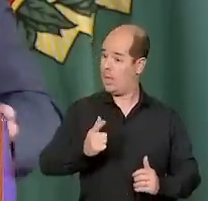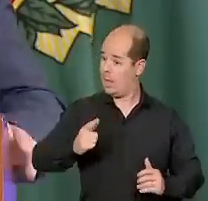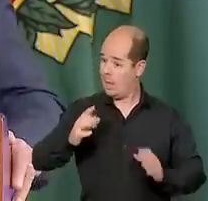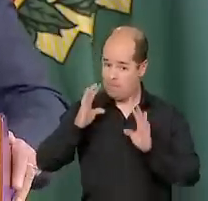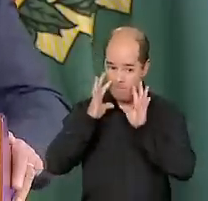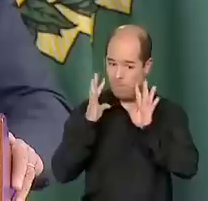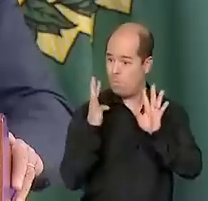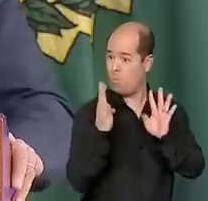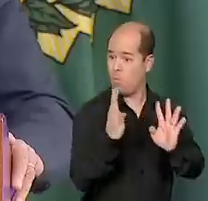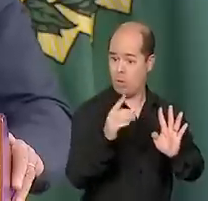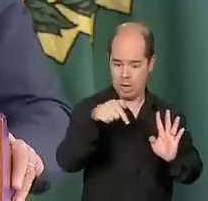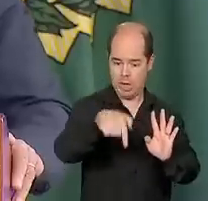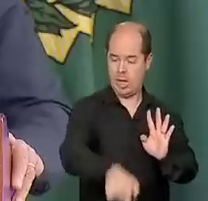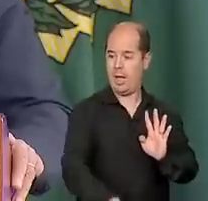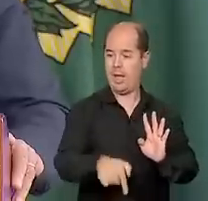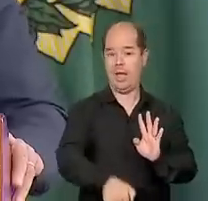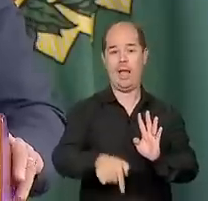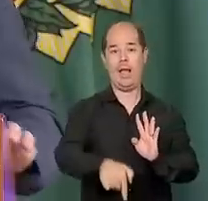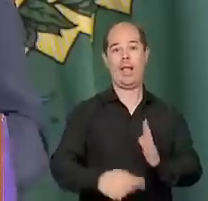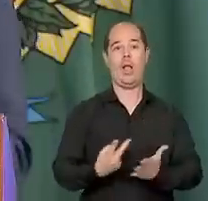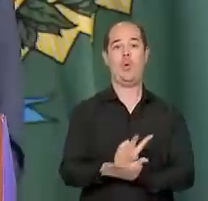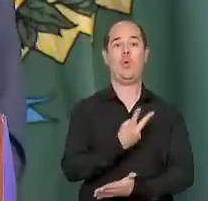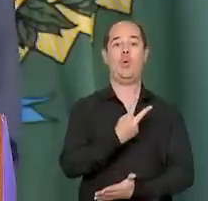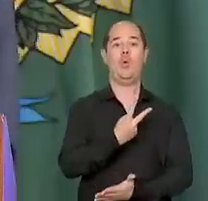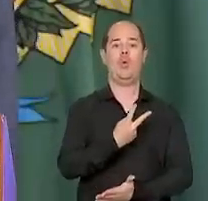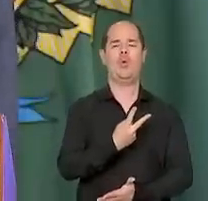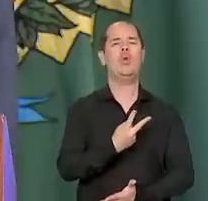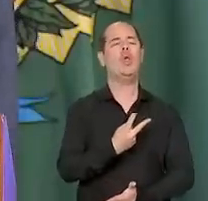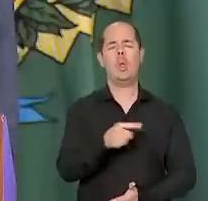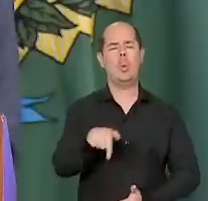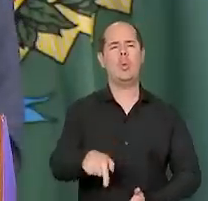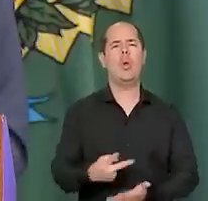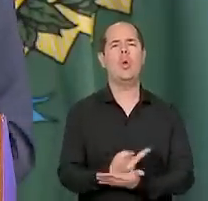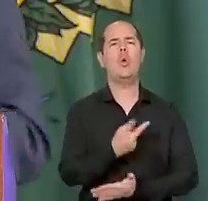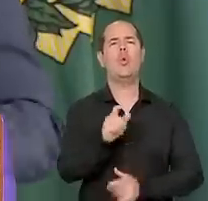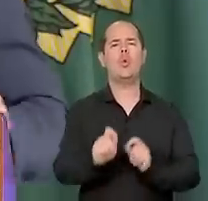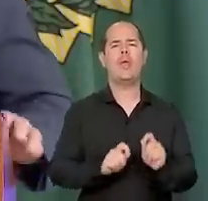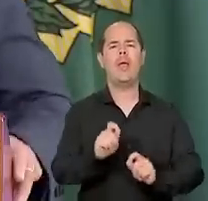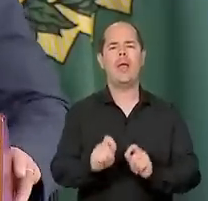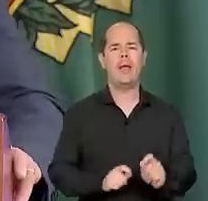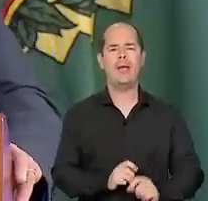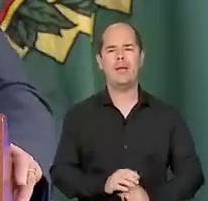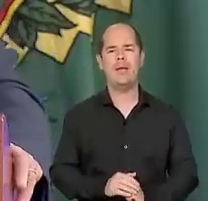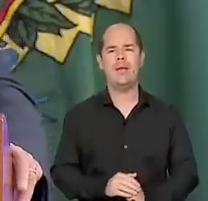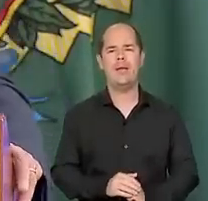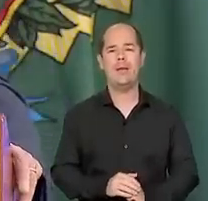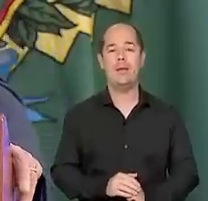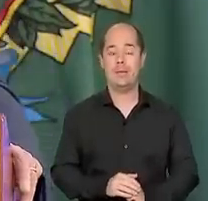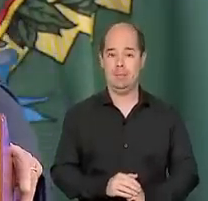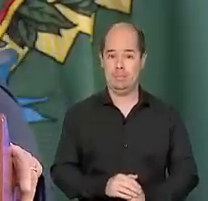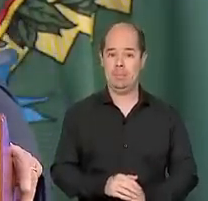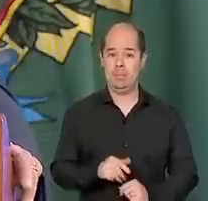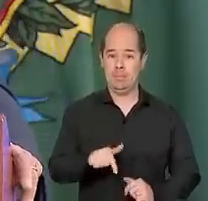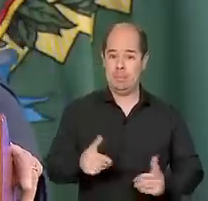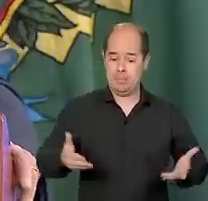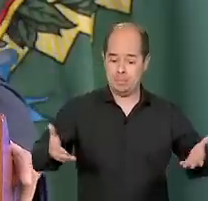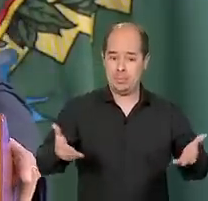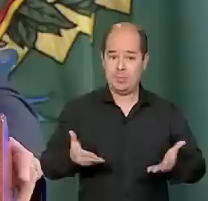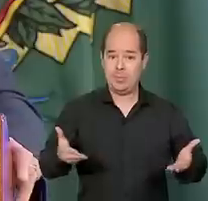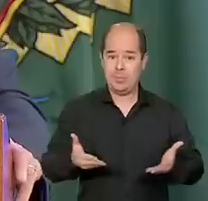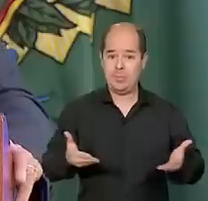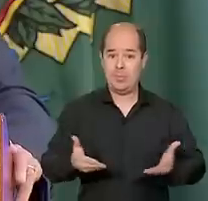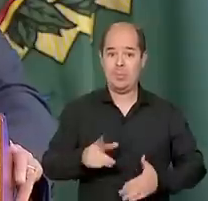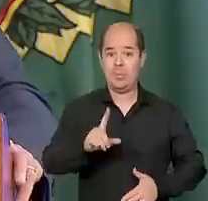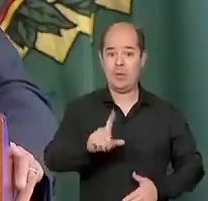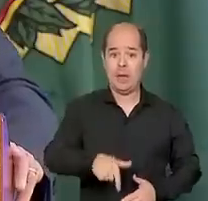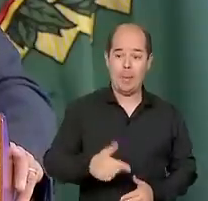acontecendo aqui hoje. O que está acontecendo aqui hoje é a concretização